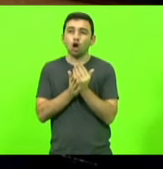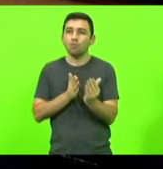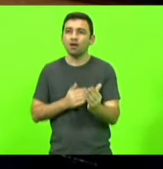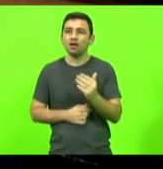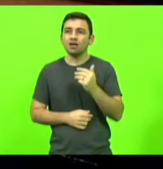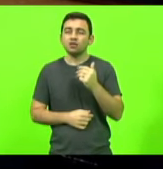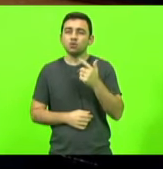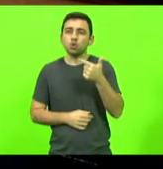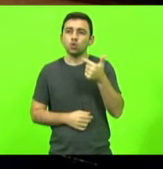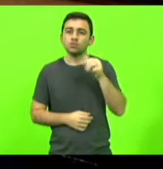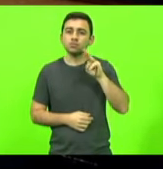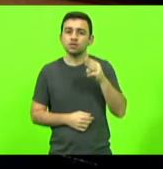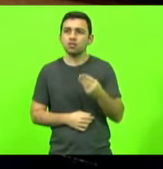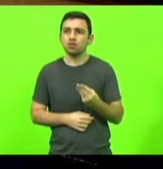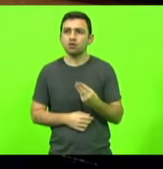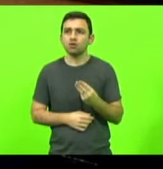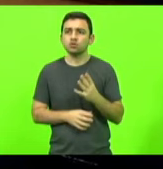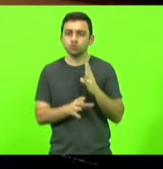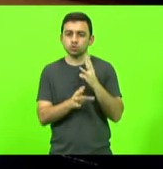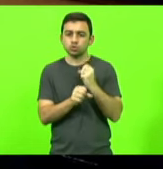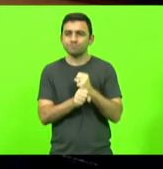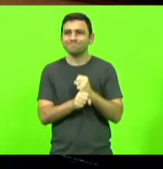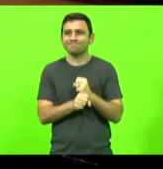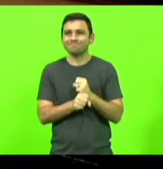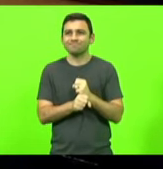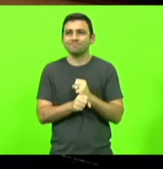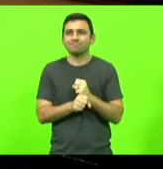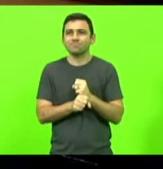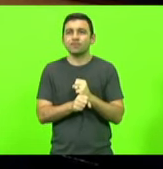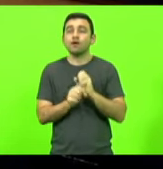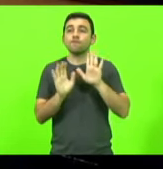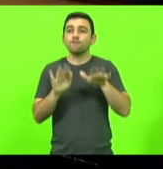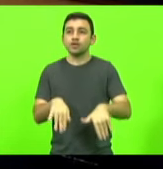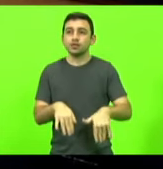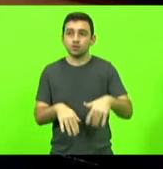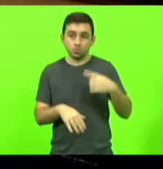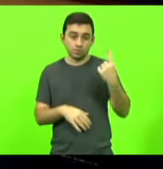milhões 651. Para finalizar o lote 1,